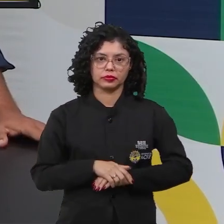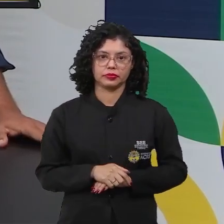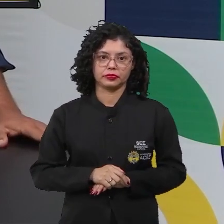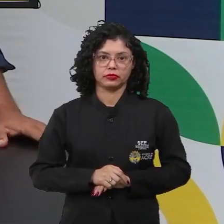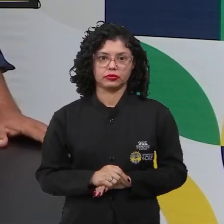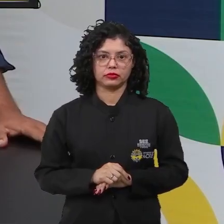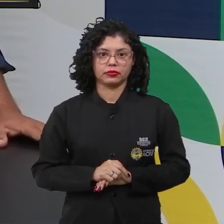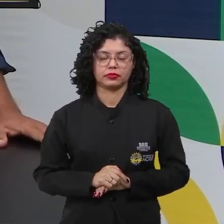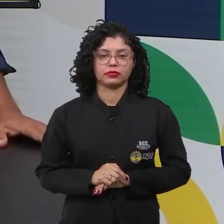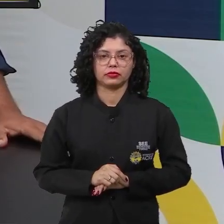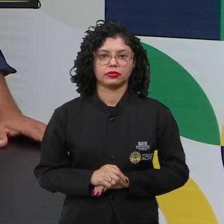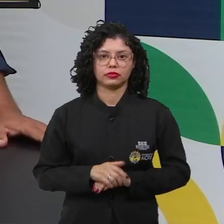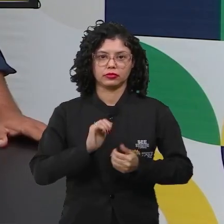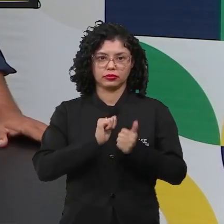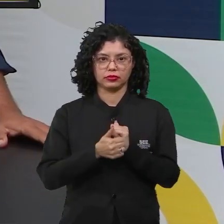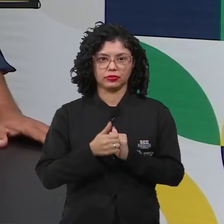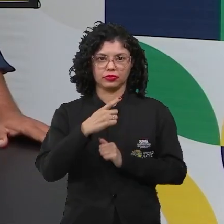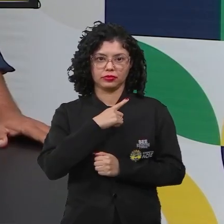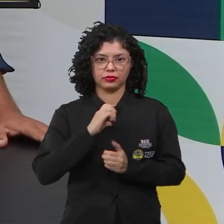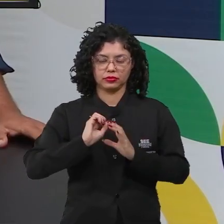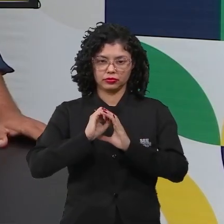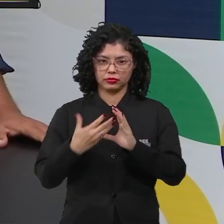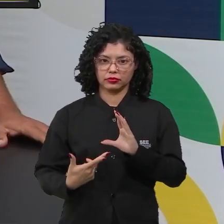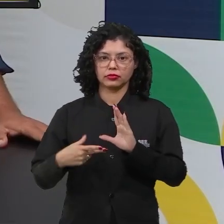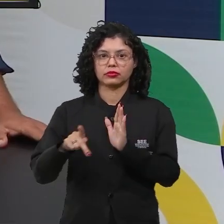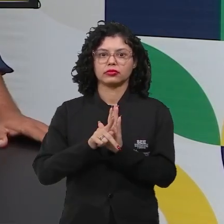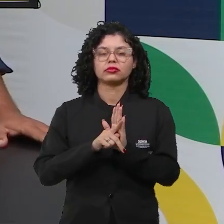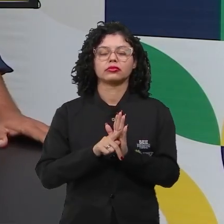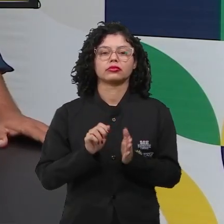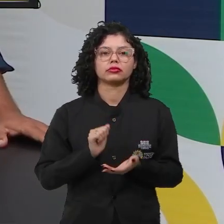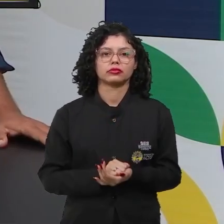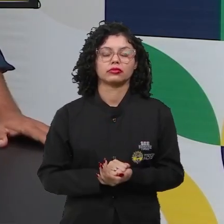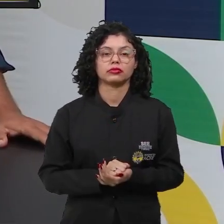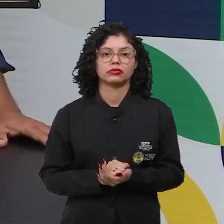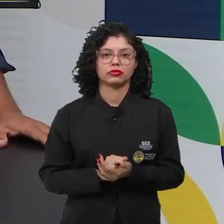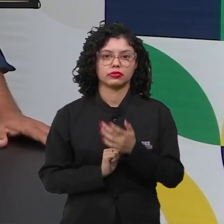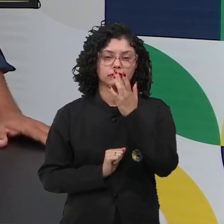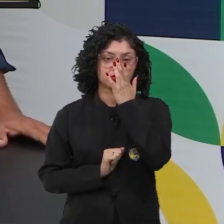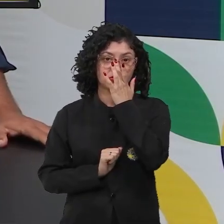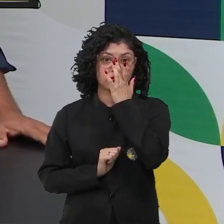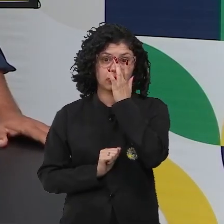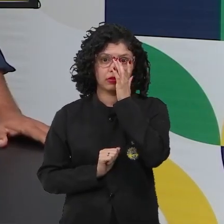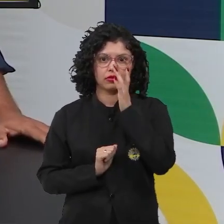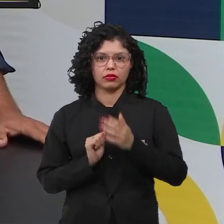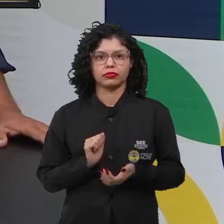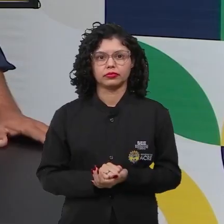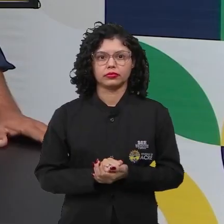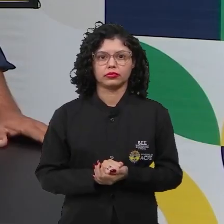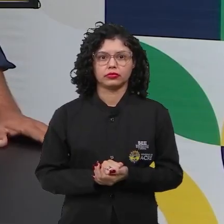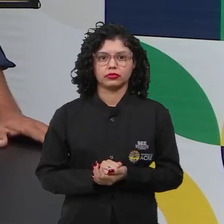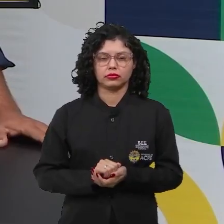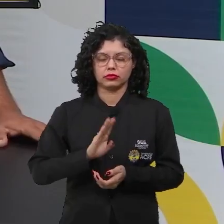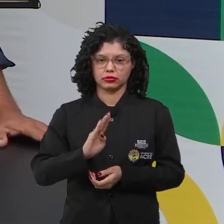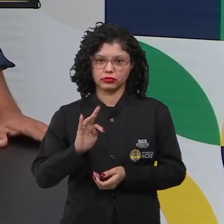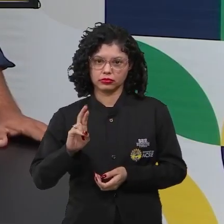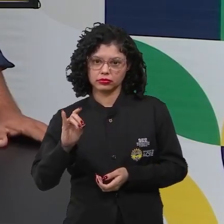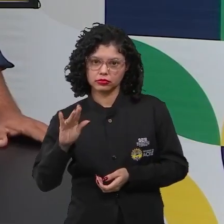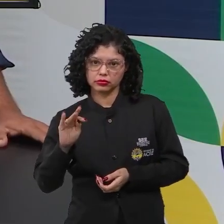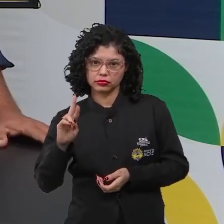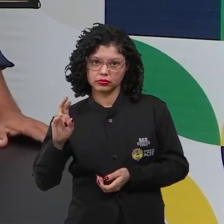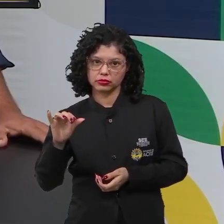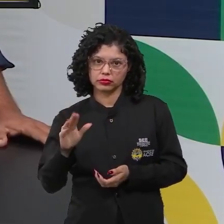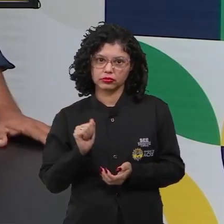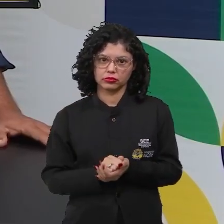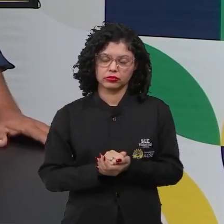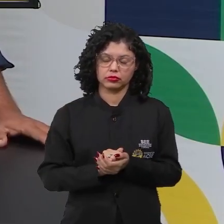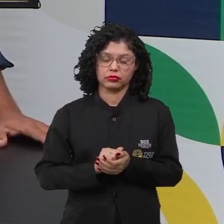um esporte que tem uma característica de elitização seria o beach tênis, porque só vai acontecer dentro